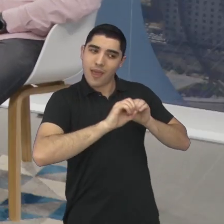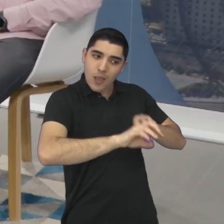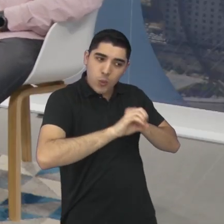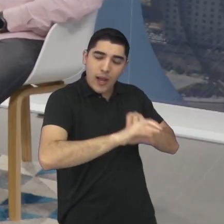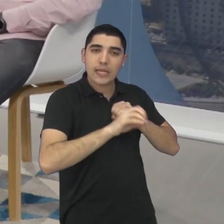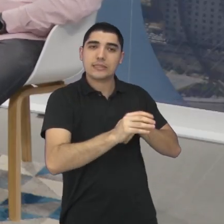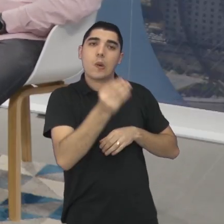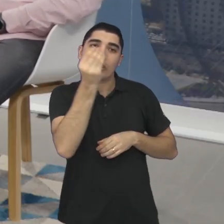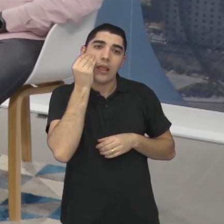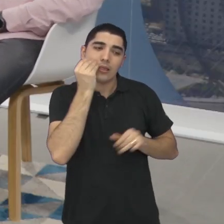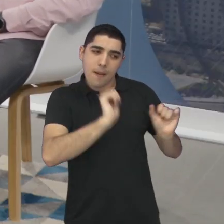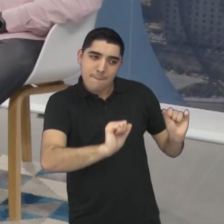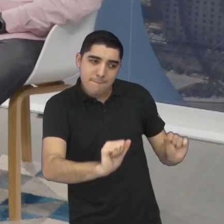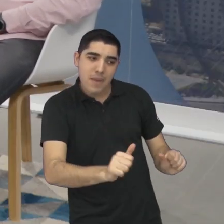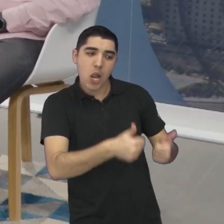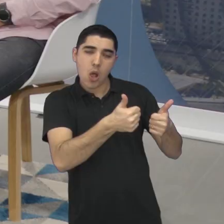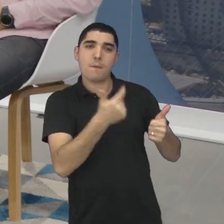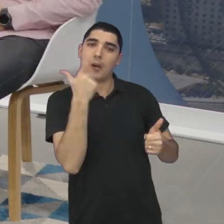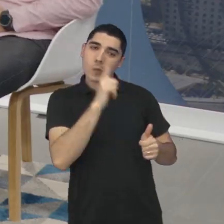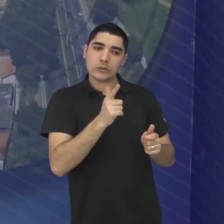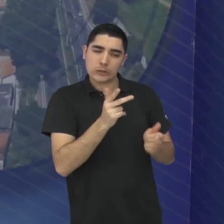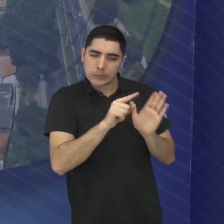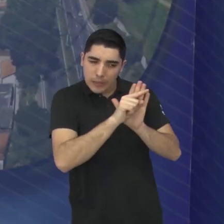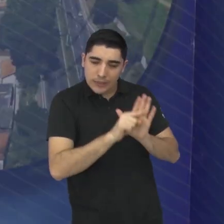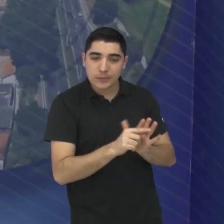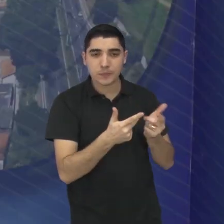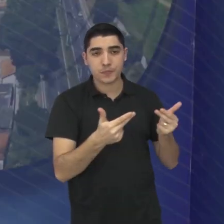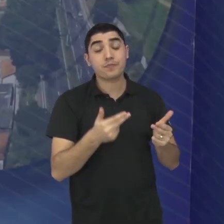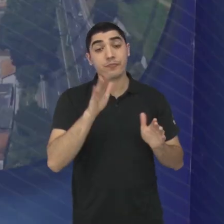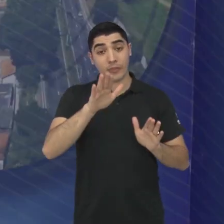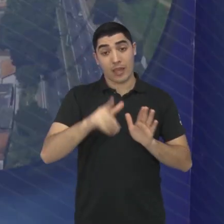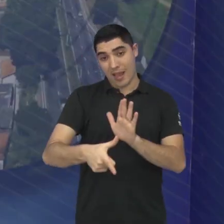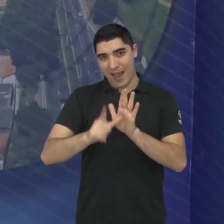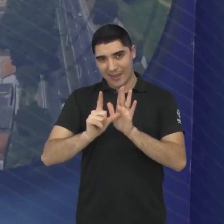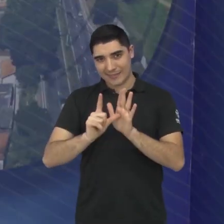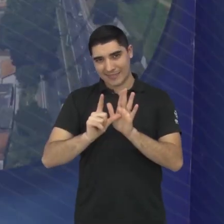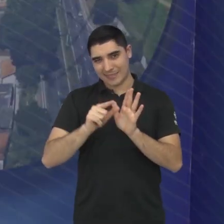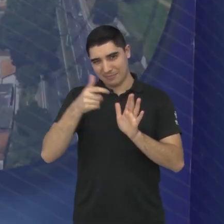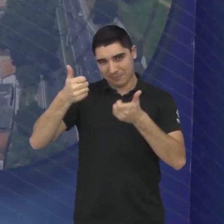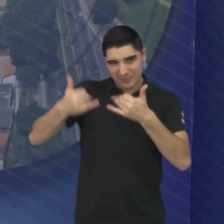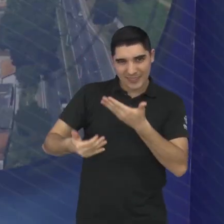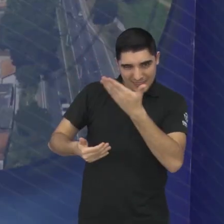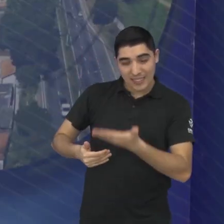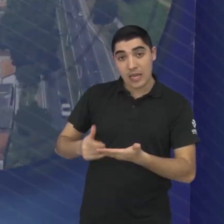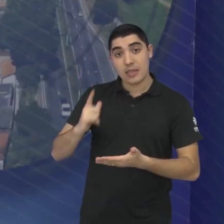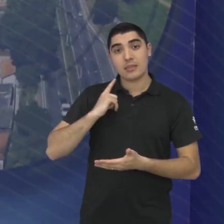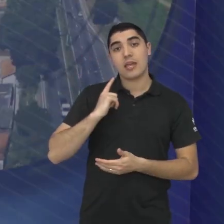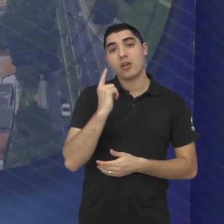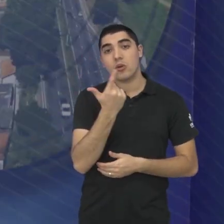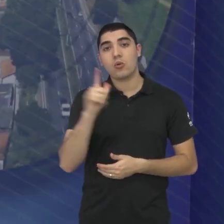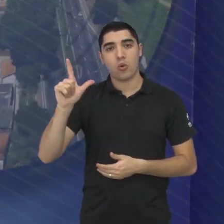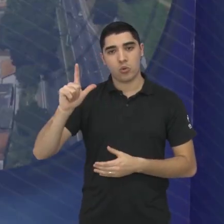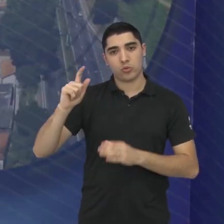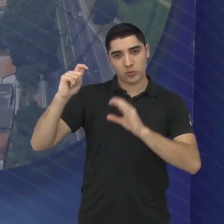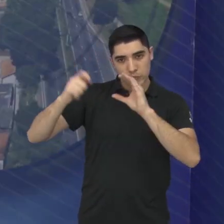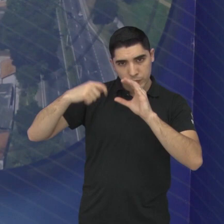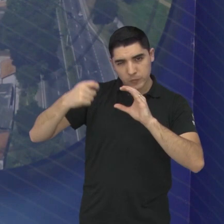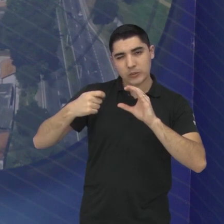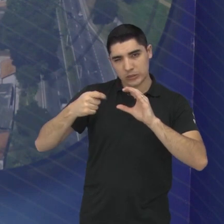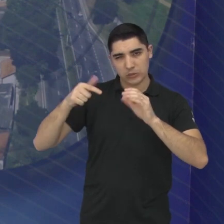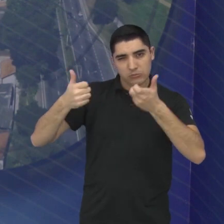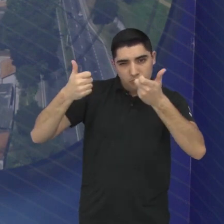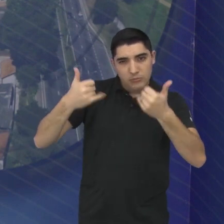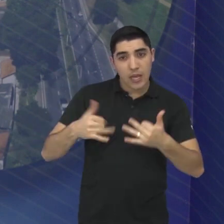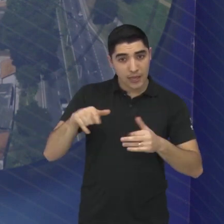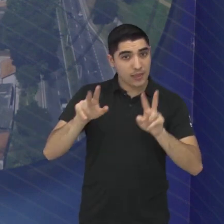né, com educação. Antes de eu passar a palavra para o doutor, a gente vai exibir mais